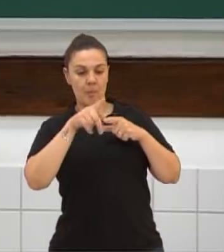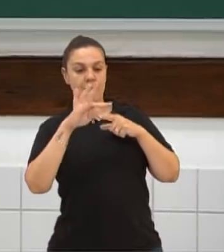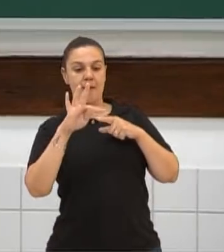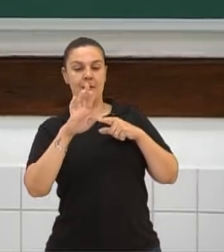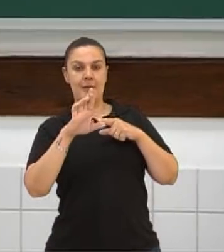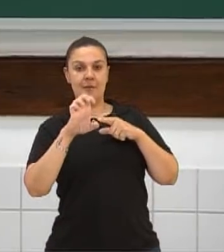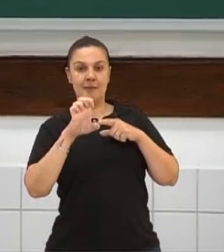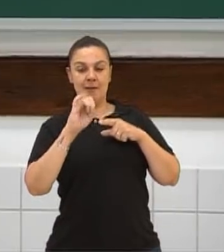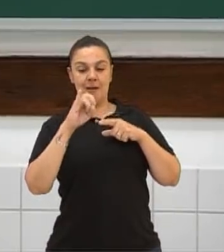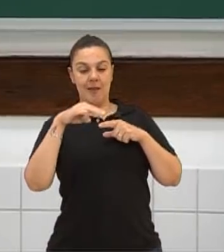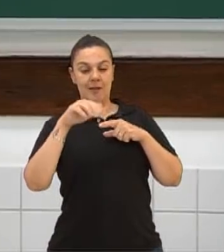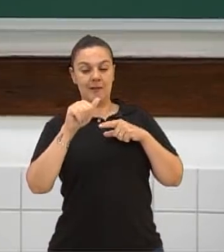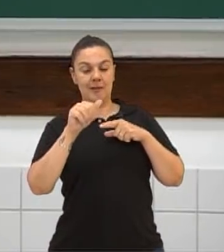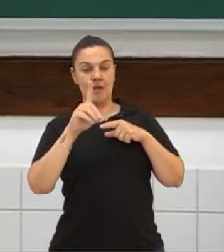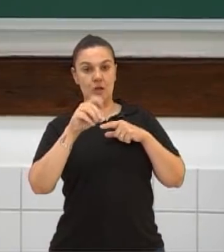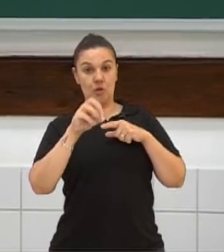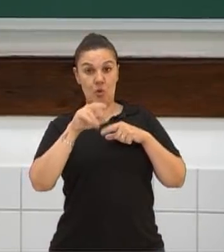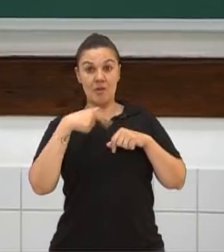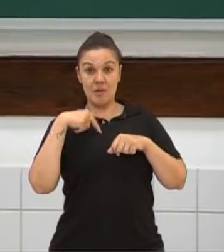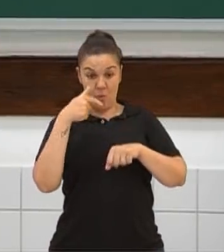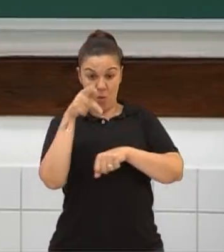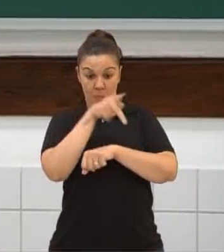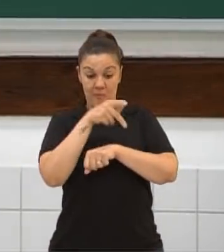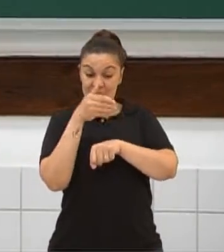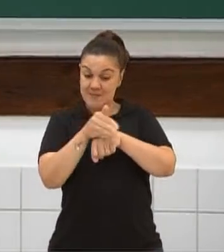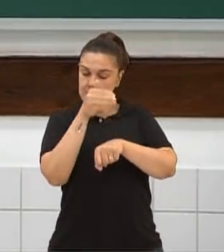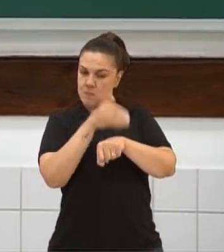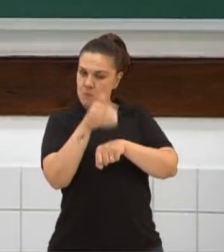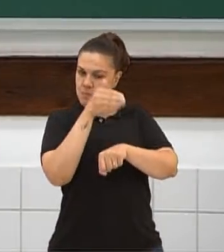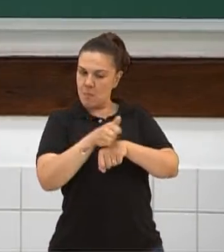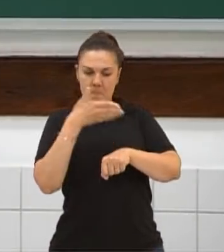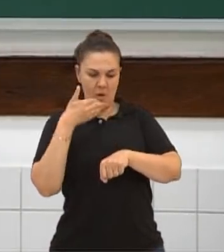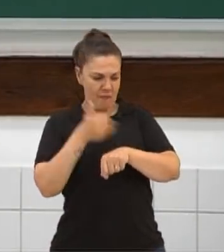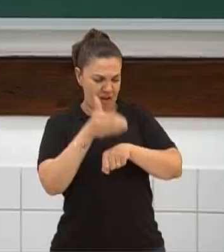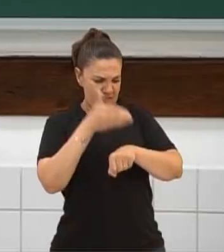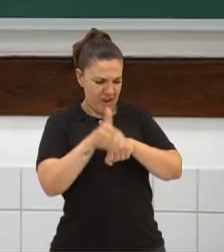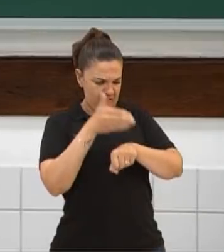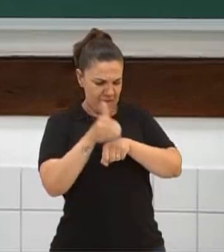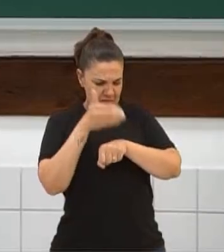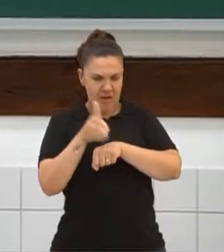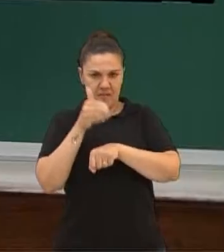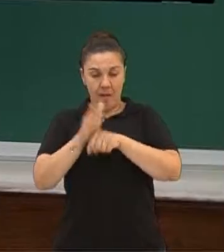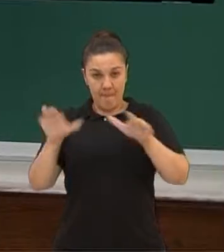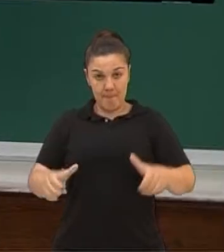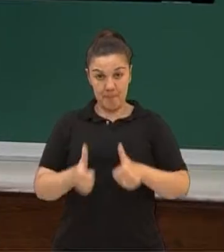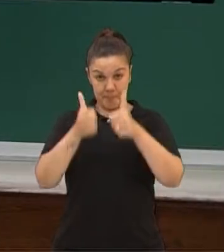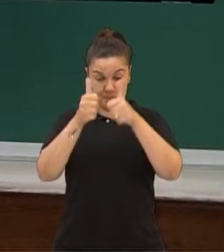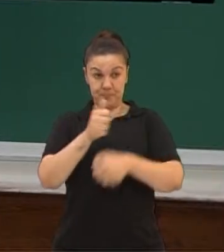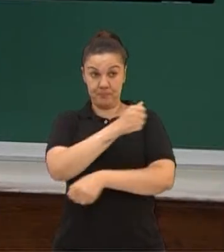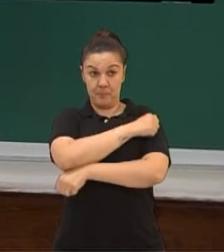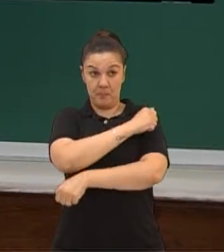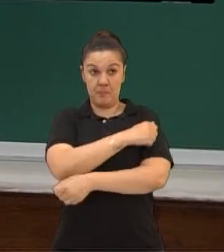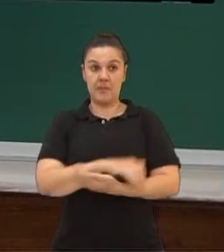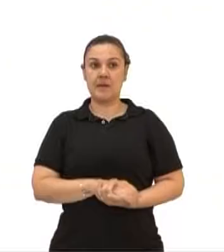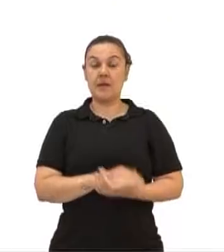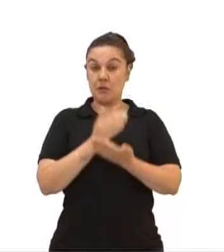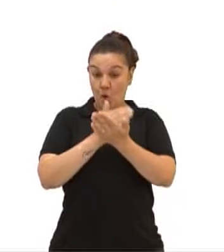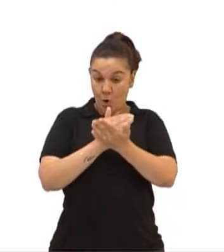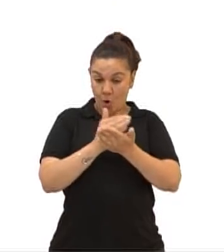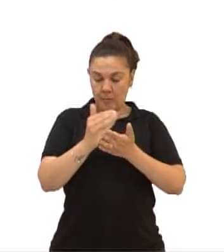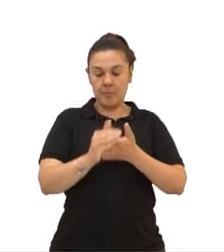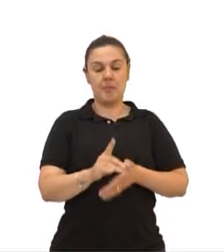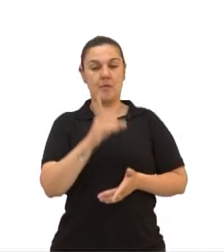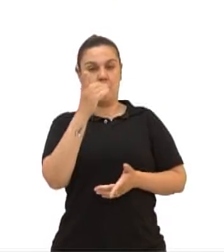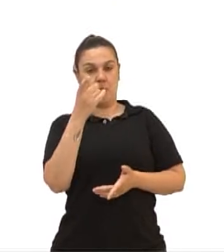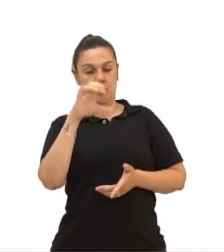essas capacidades, era procurar a melhor técnica para desenvolver os melhores resultados para esses alunos. A